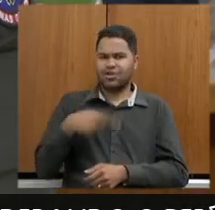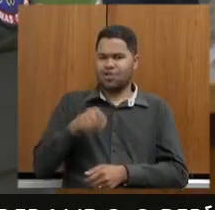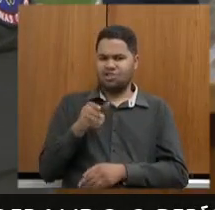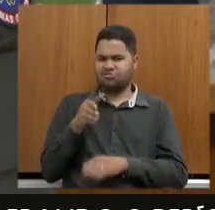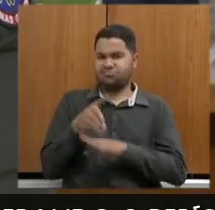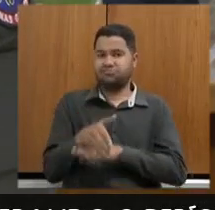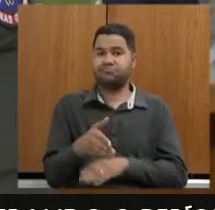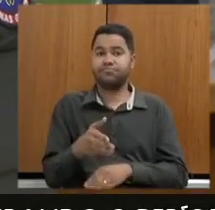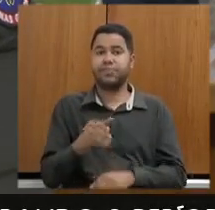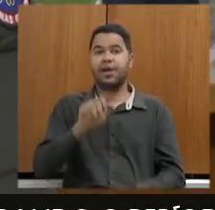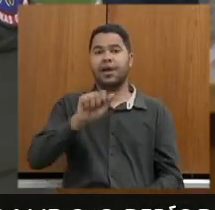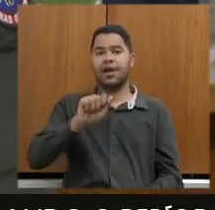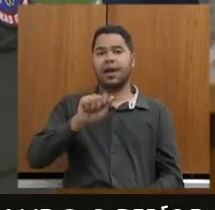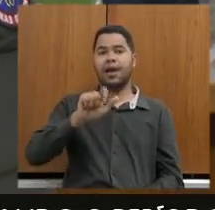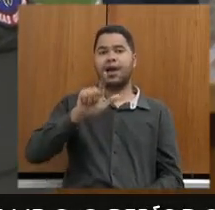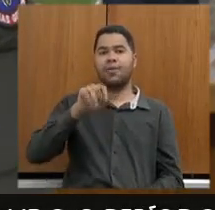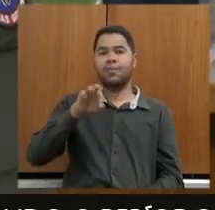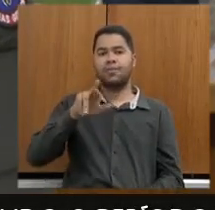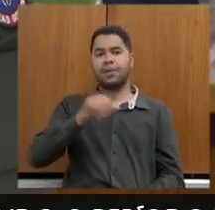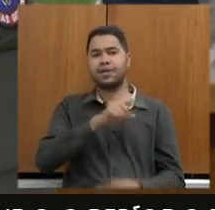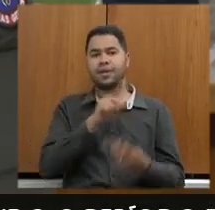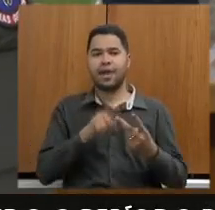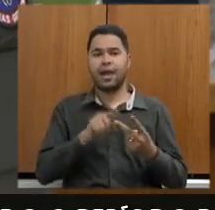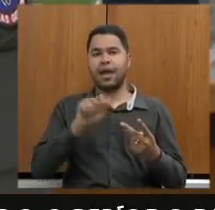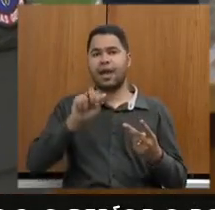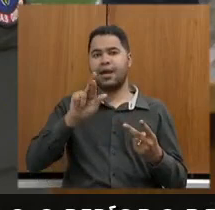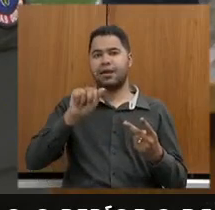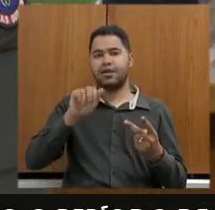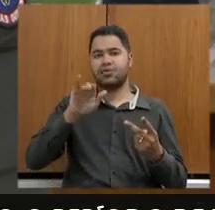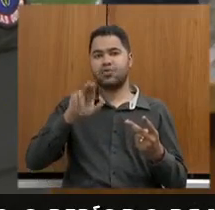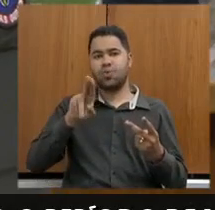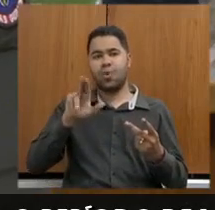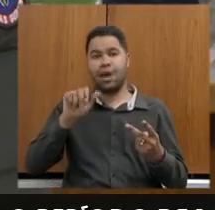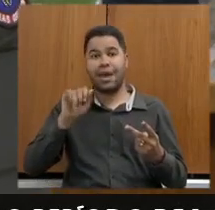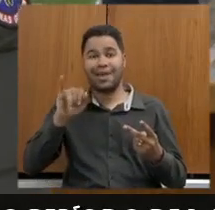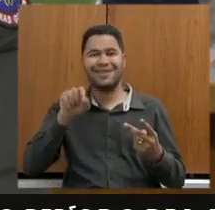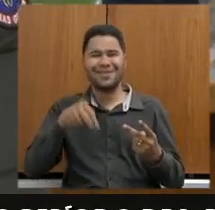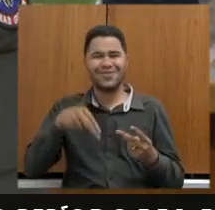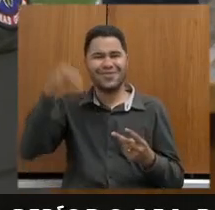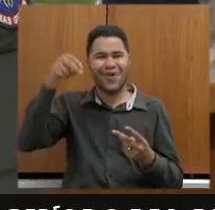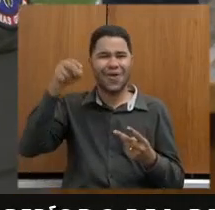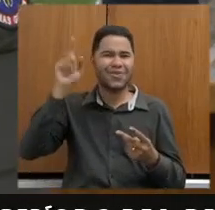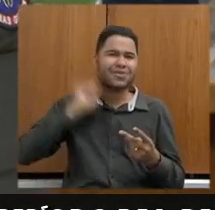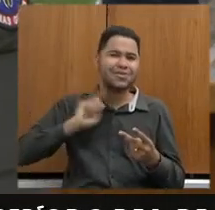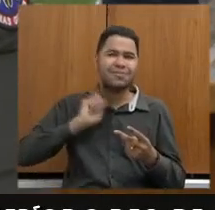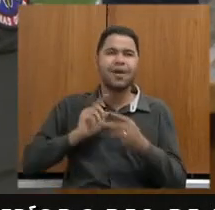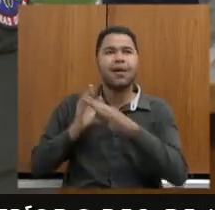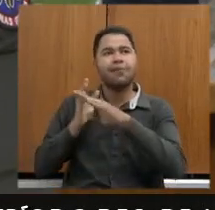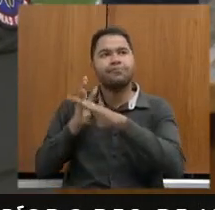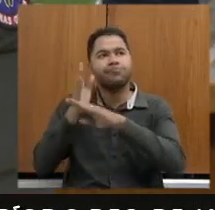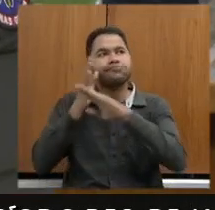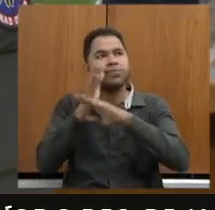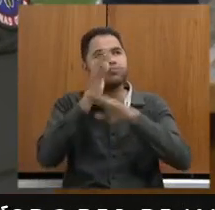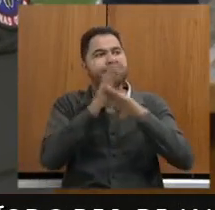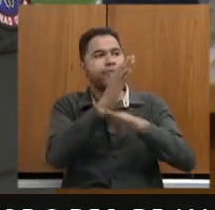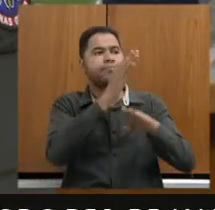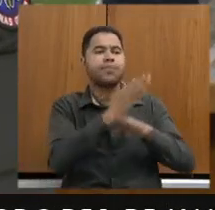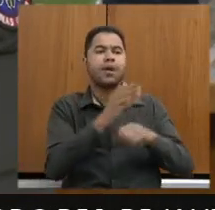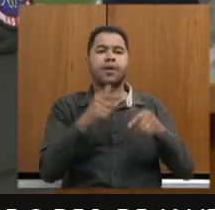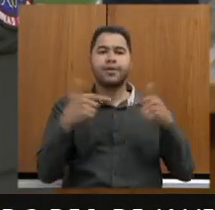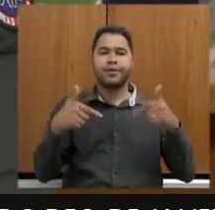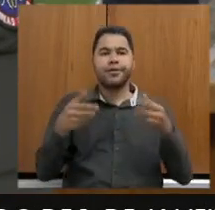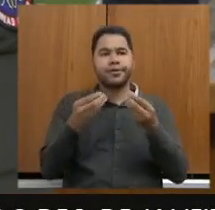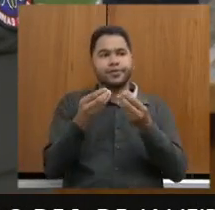como Almenara como aração Araçuaí lá no norte de Minas levando essa esse